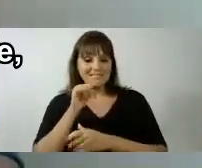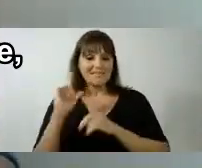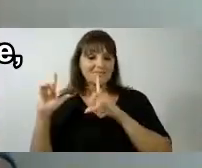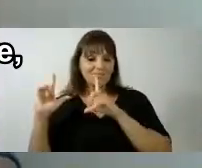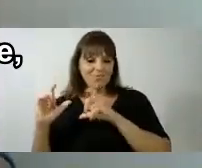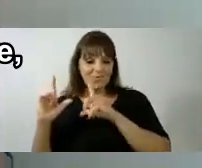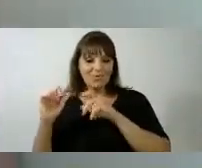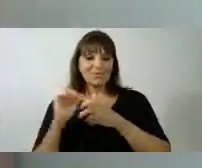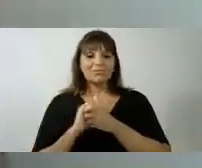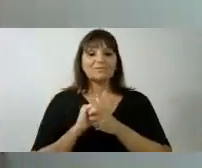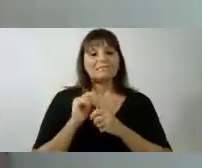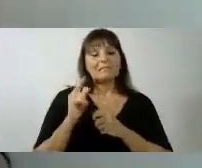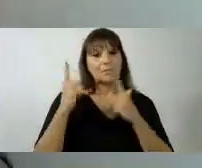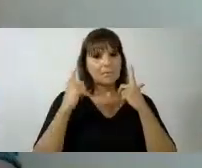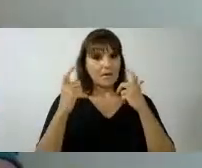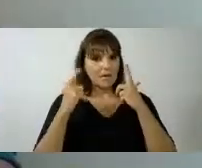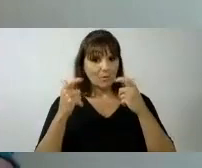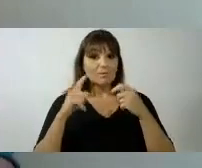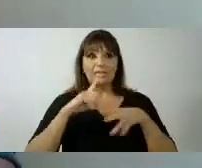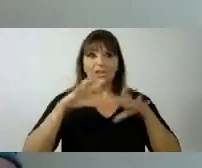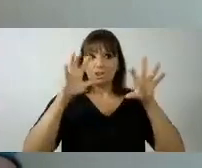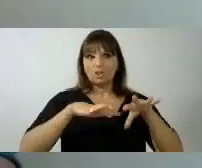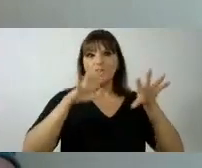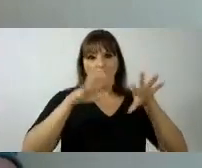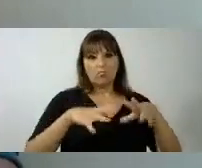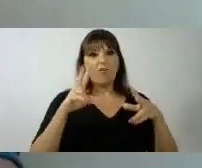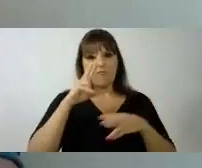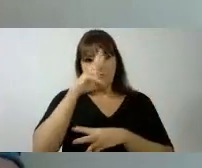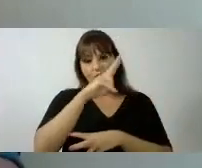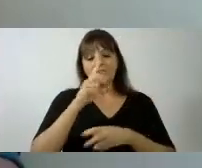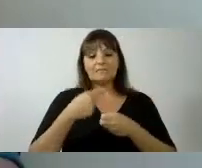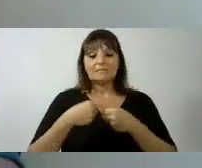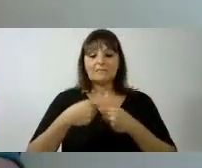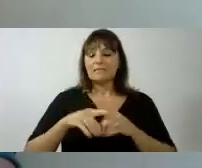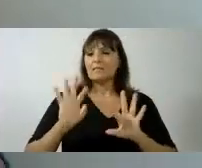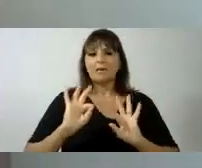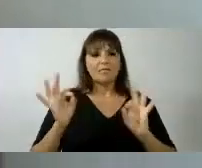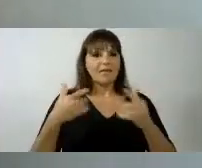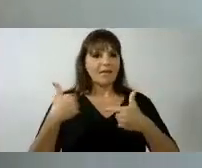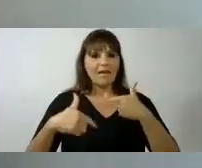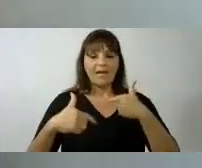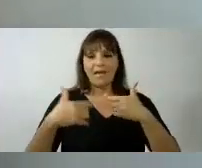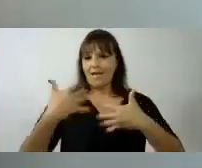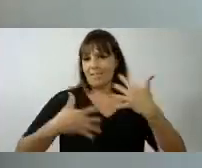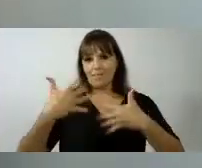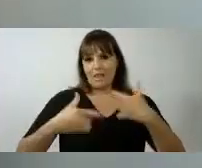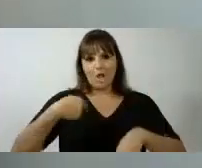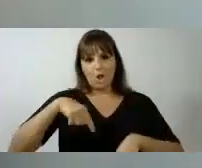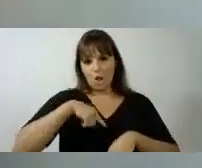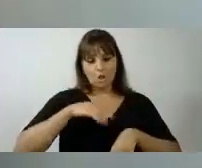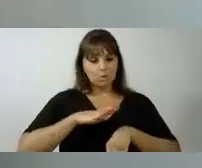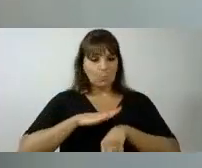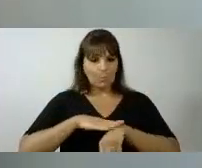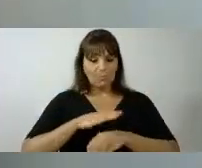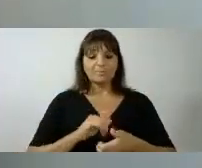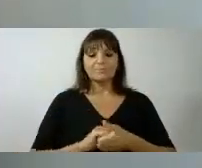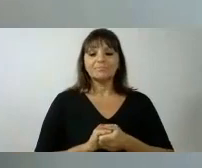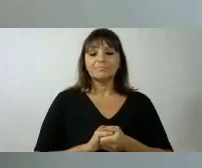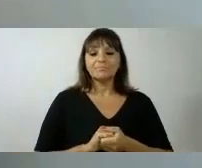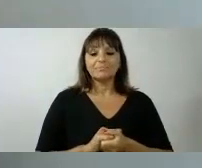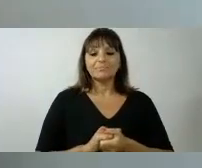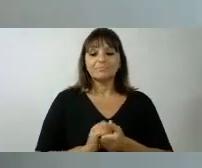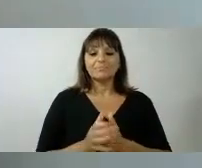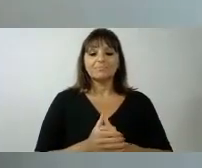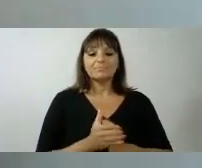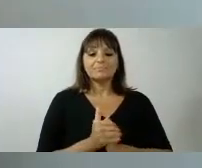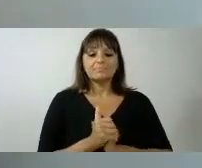cidade. Então, mas nada disso vai atrapalhar esse nosso momento. Então, para a gente começar, eu gostaria de compartilhar com